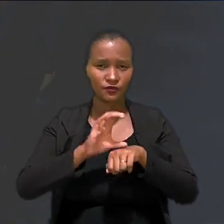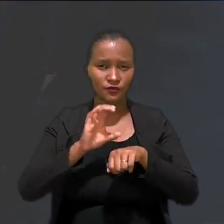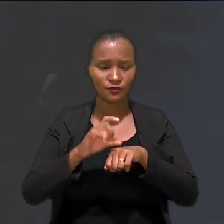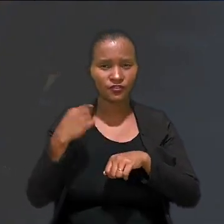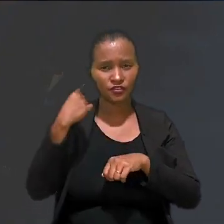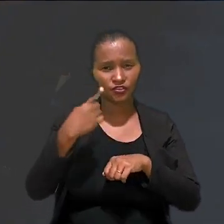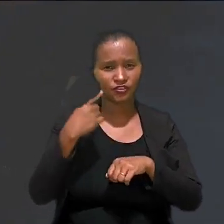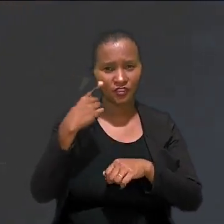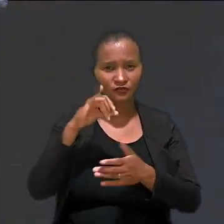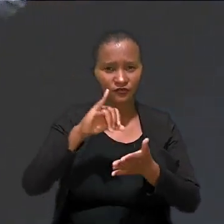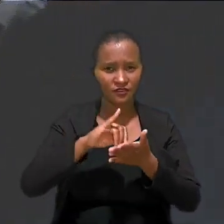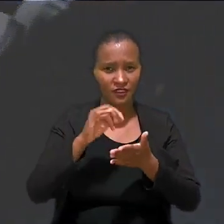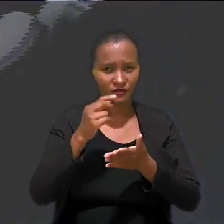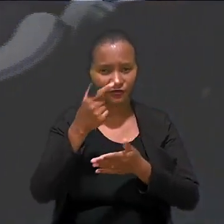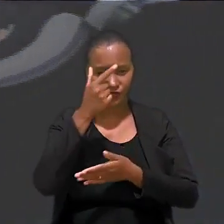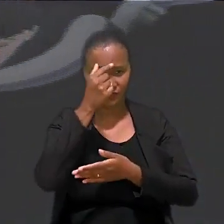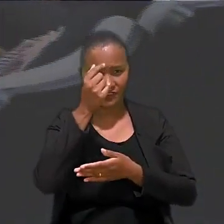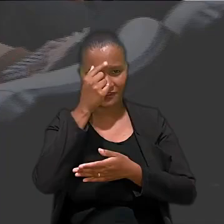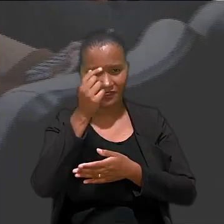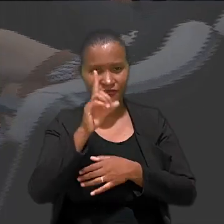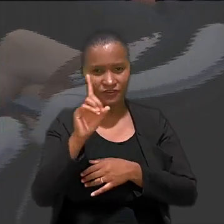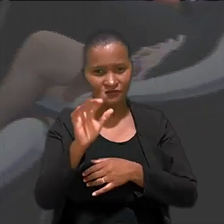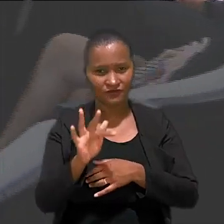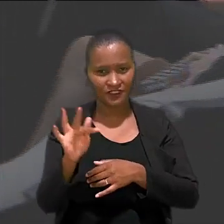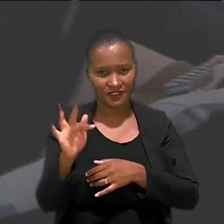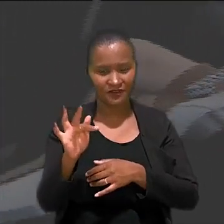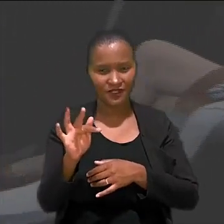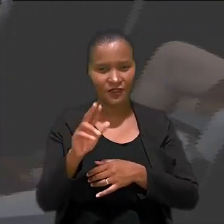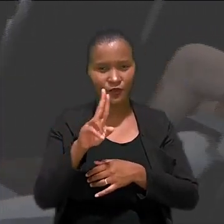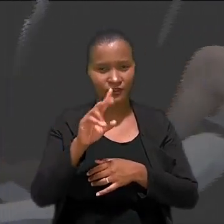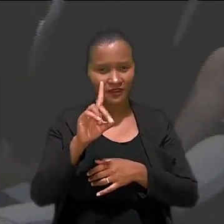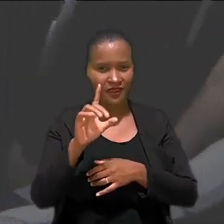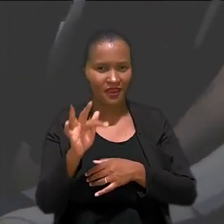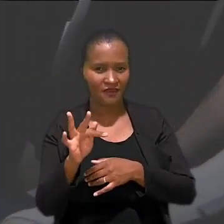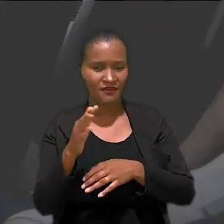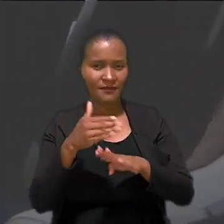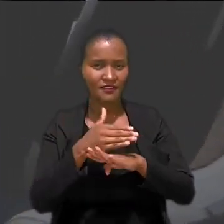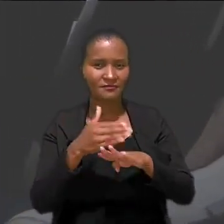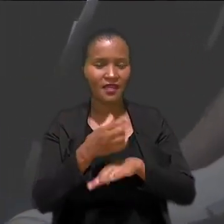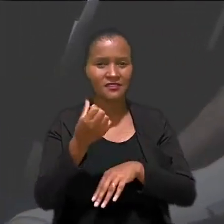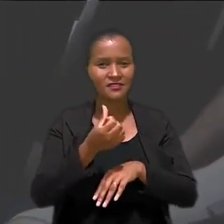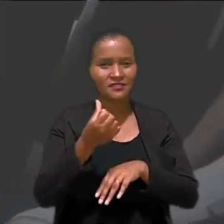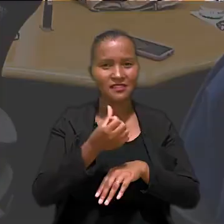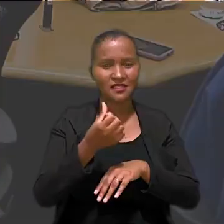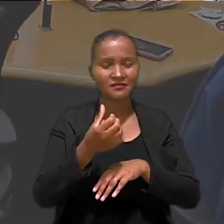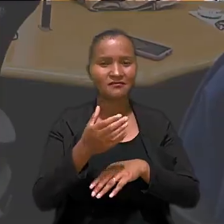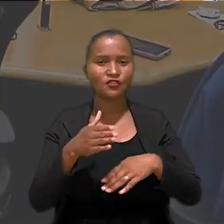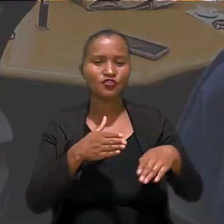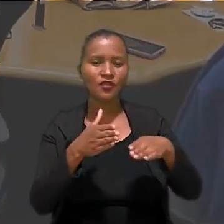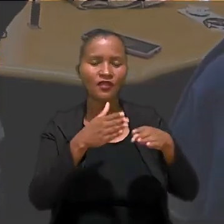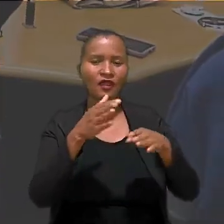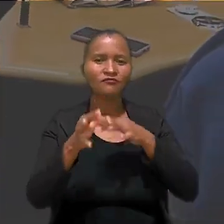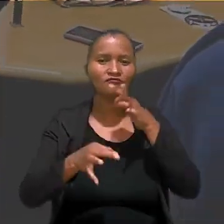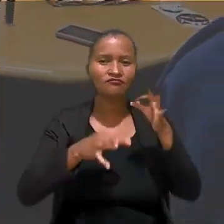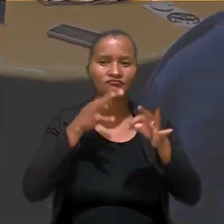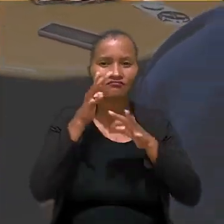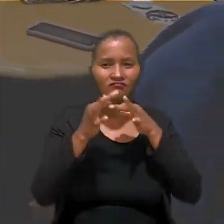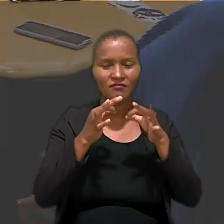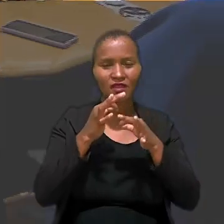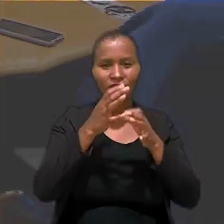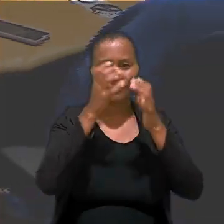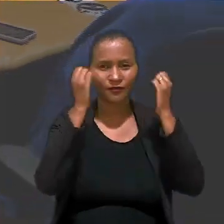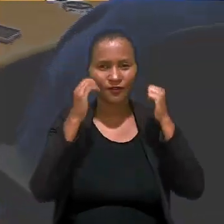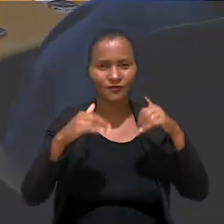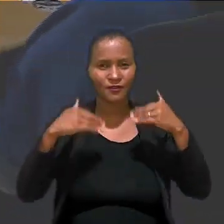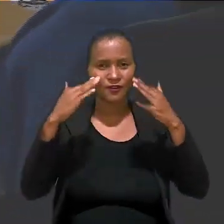Alunos do curso de Direito do Centro Universitário do Distrito Federal, a UDF, participaram da 6ª Jornada de Sustentação Oral no